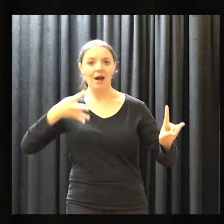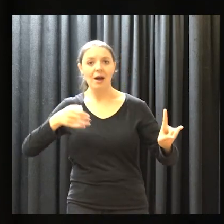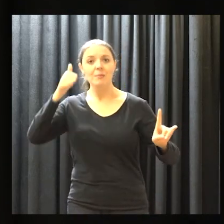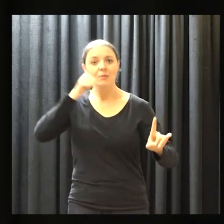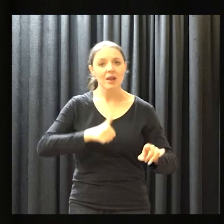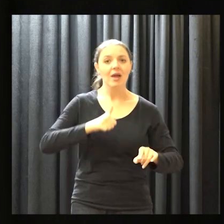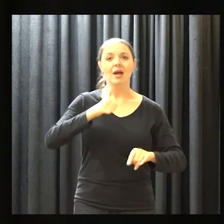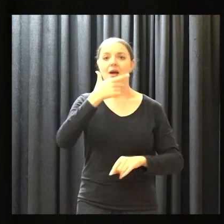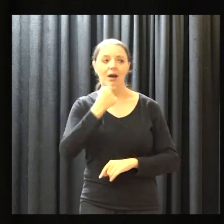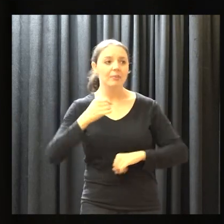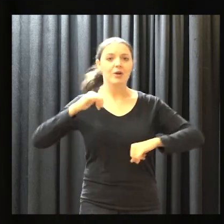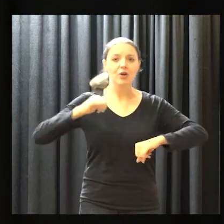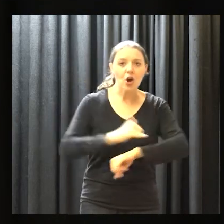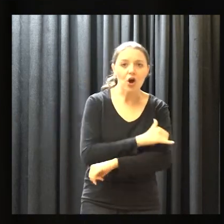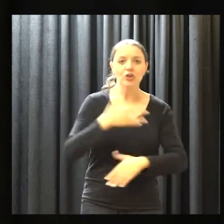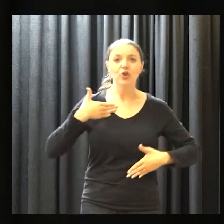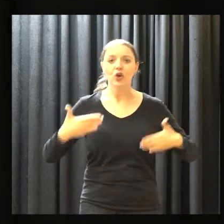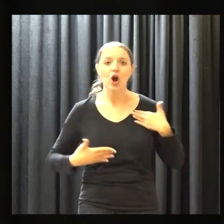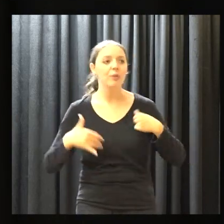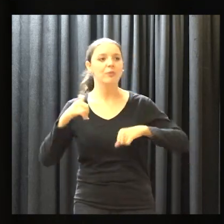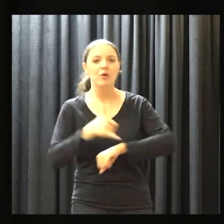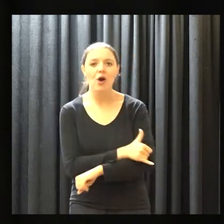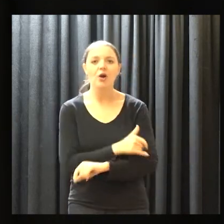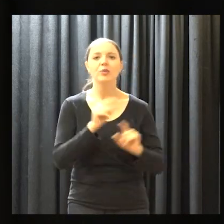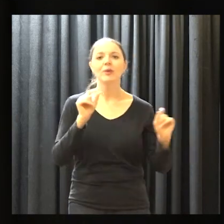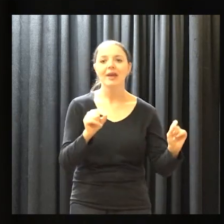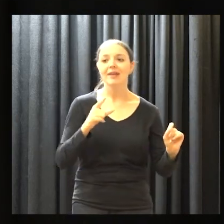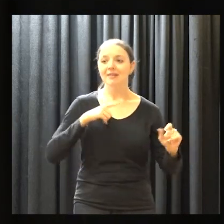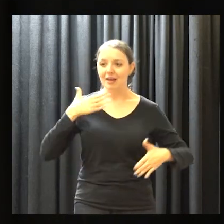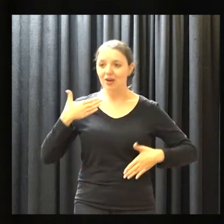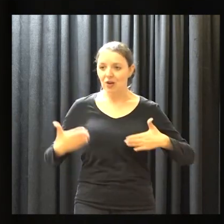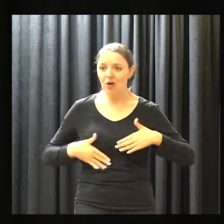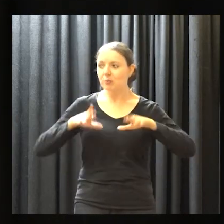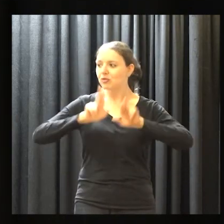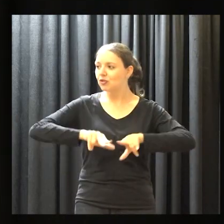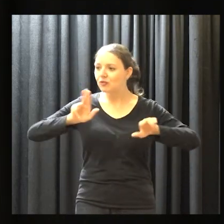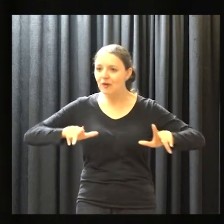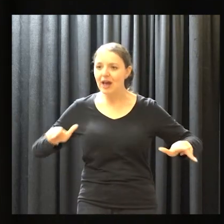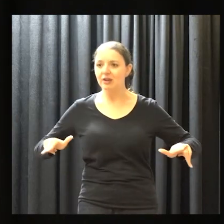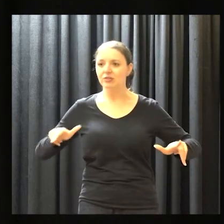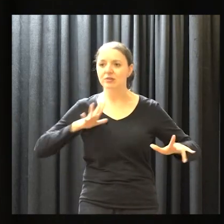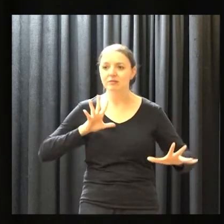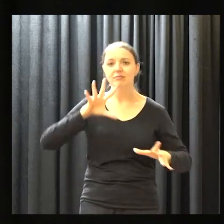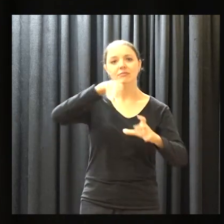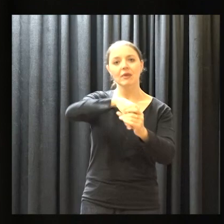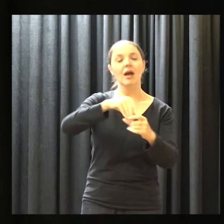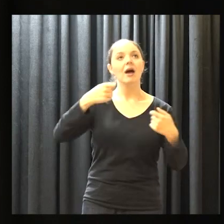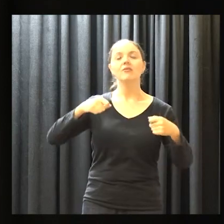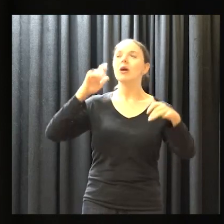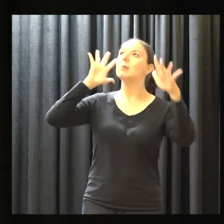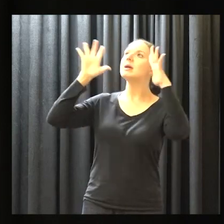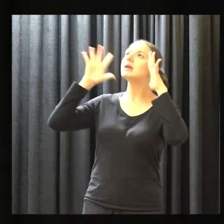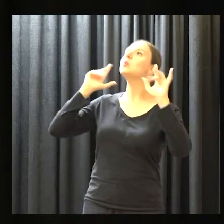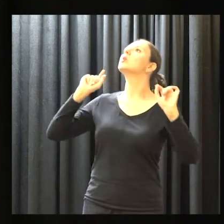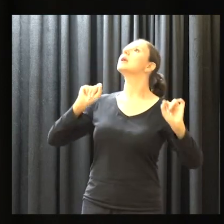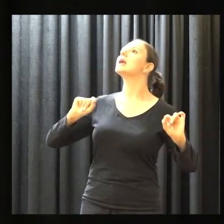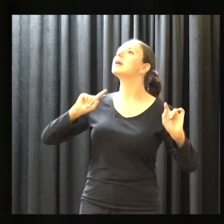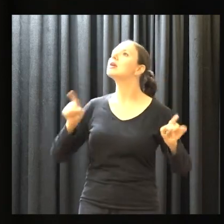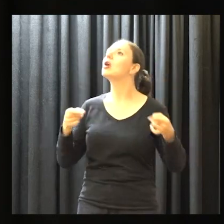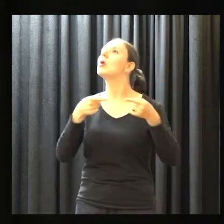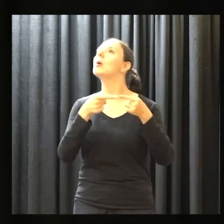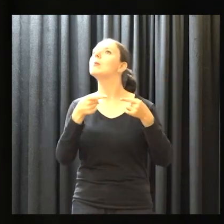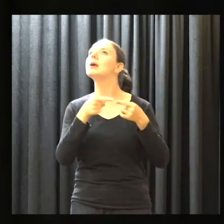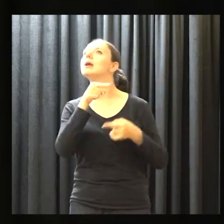curtos. Então, tem várias corporalidades que a gente percebe que, se enquadra dentro de uma chora